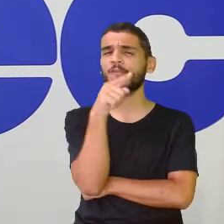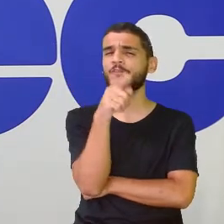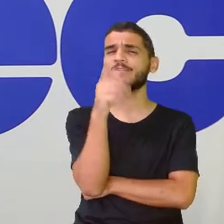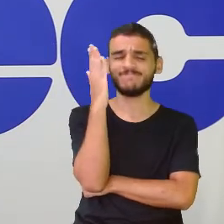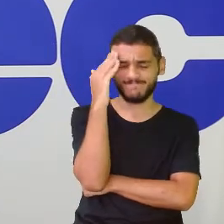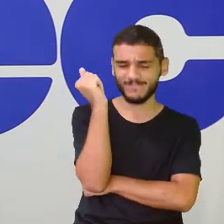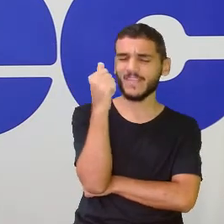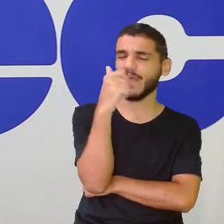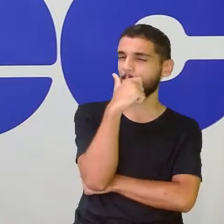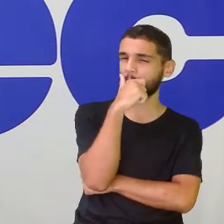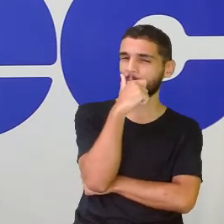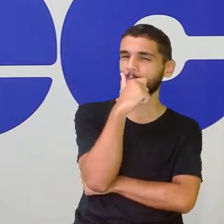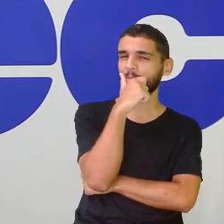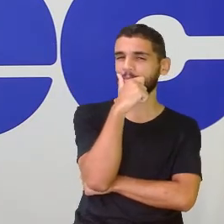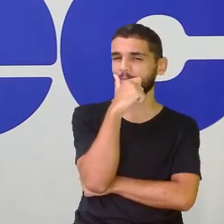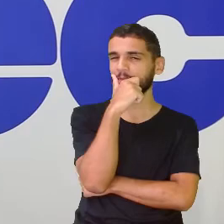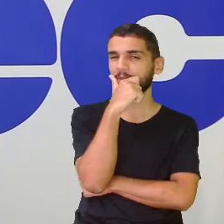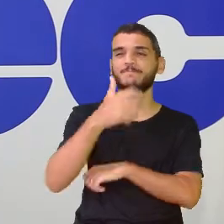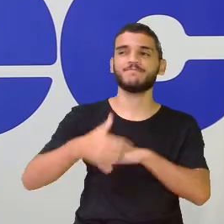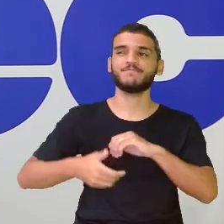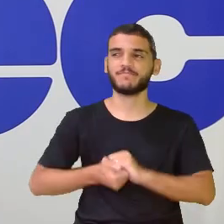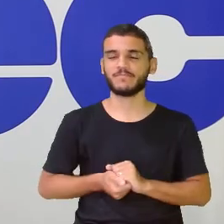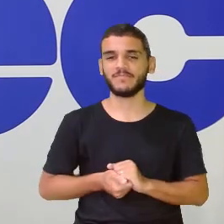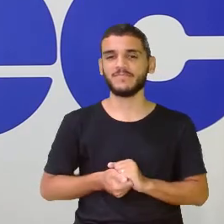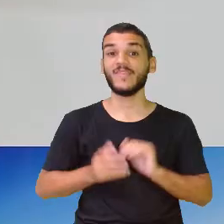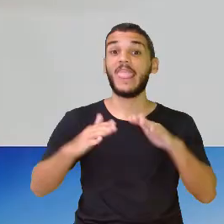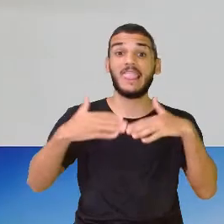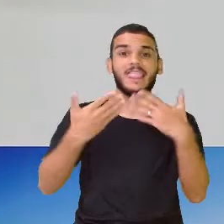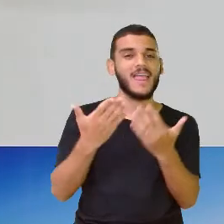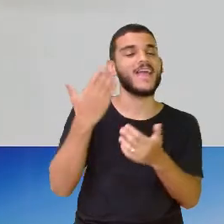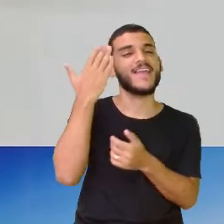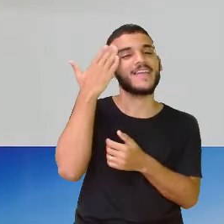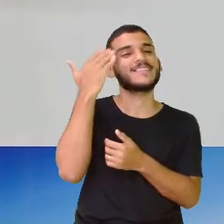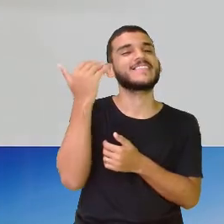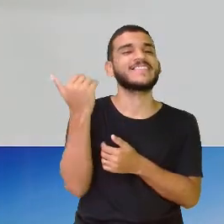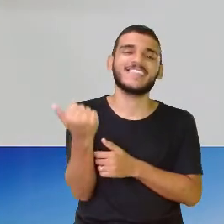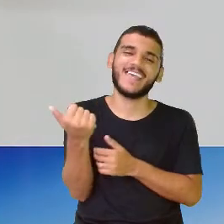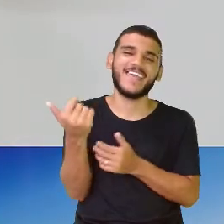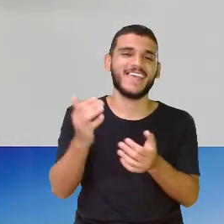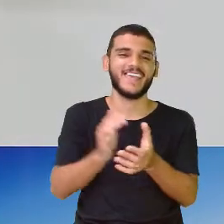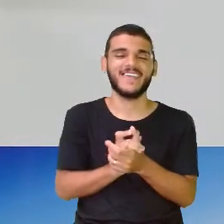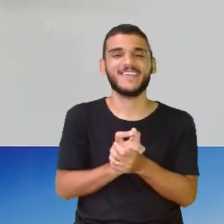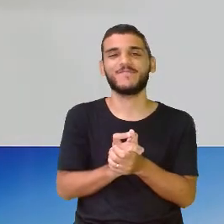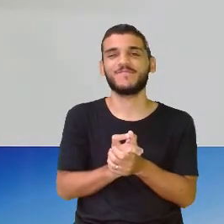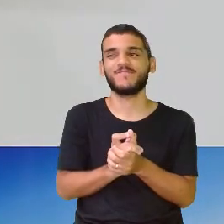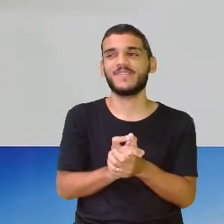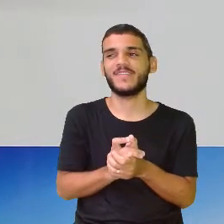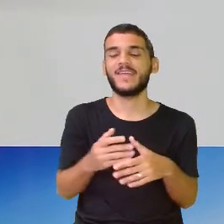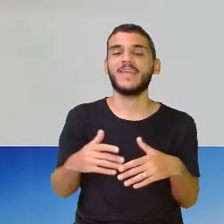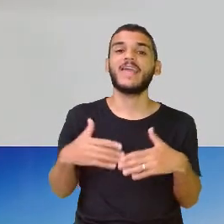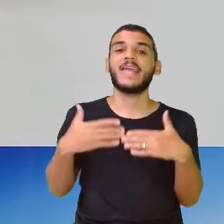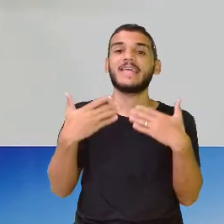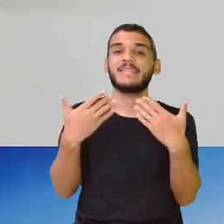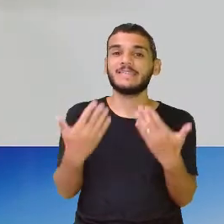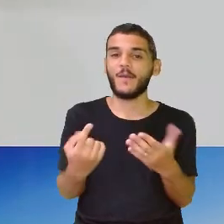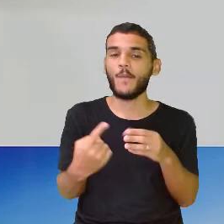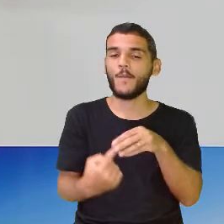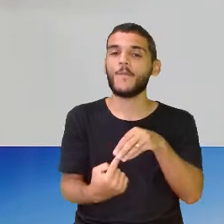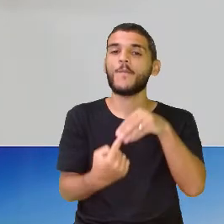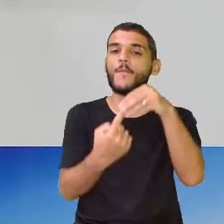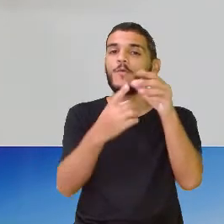ideia? Professora, claro que eu sei quem é, de quem eles estão falando. Inclusive, o único dia que eu